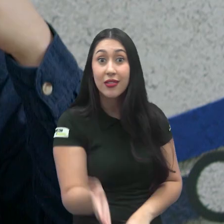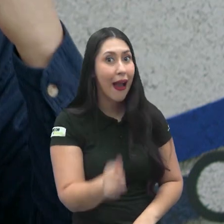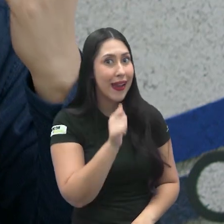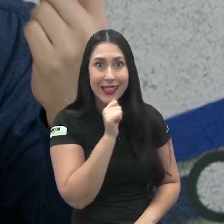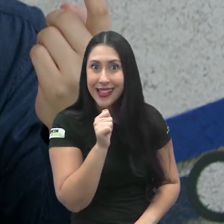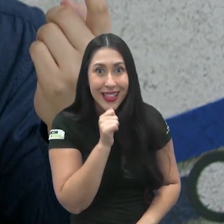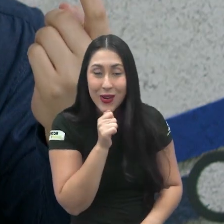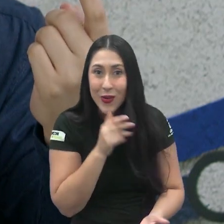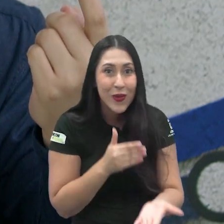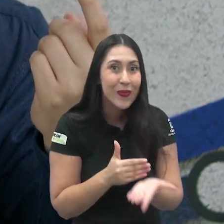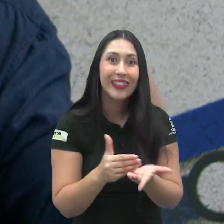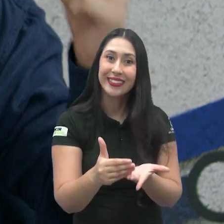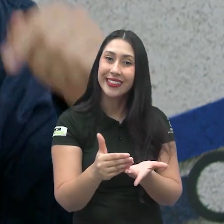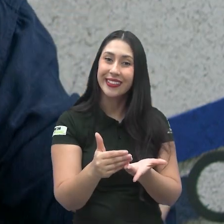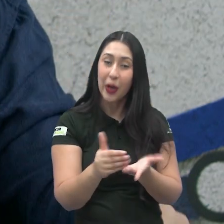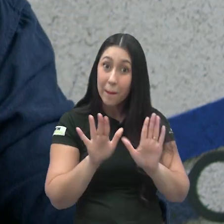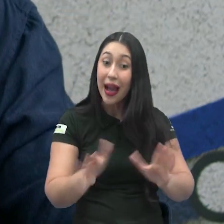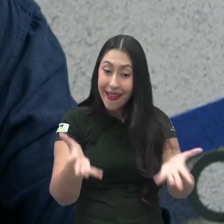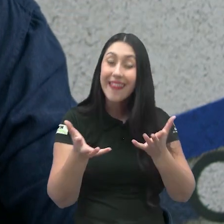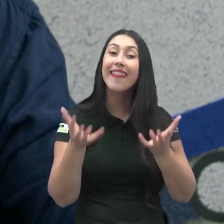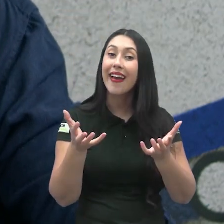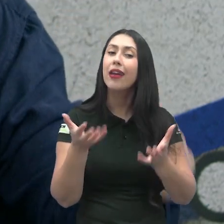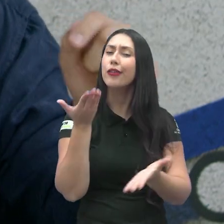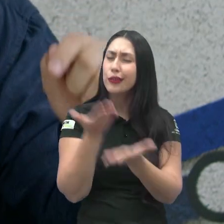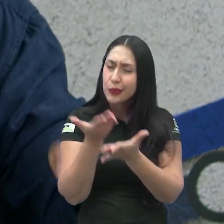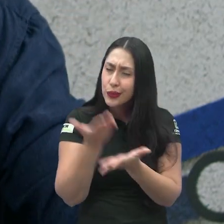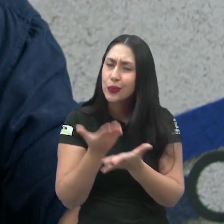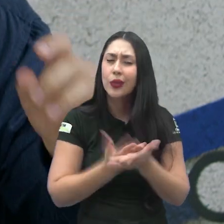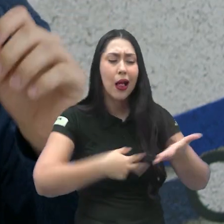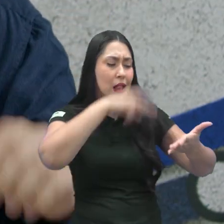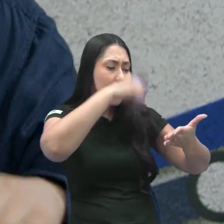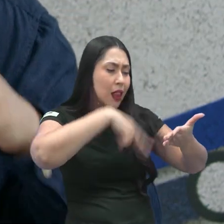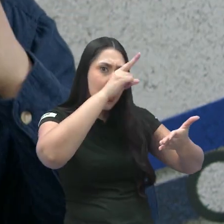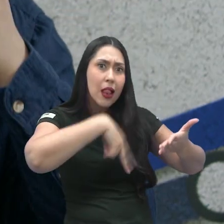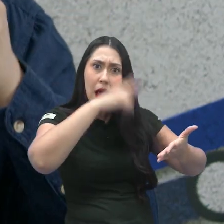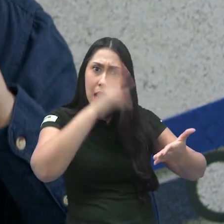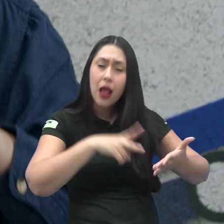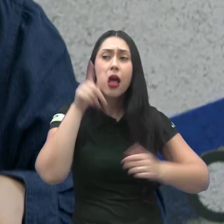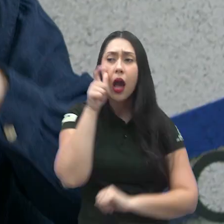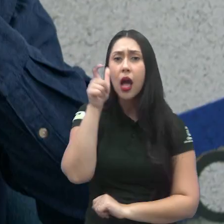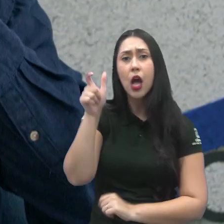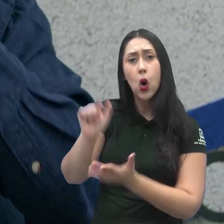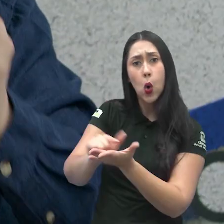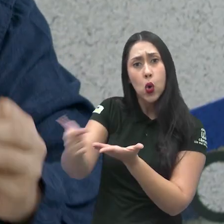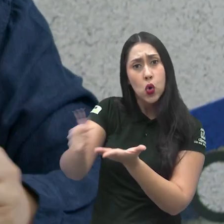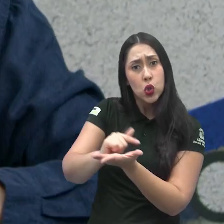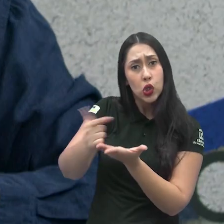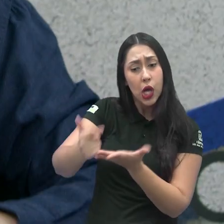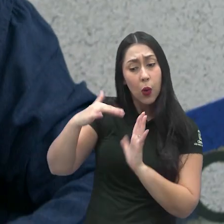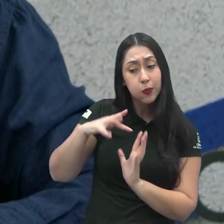ainda não entrou no curso de Relações Internacionais, que é muito, é estudar bastante, ler, se interessar por